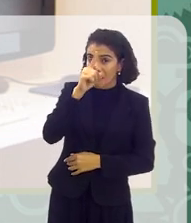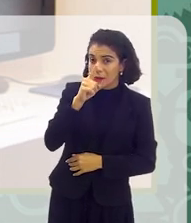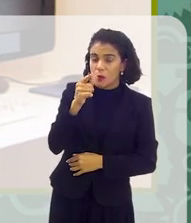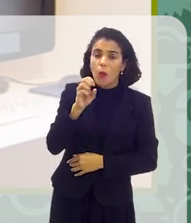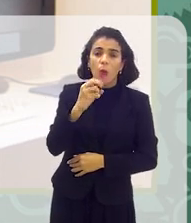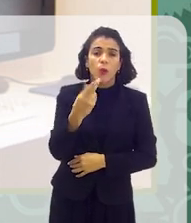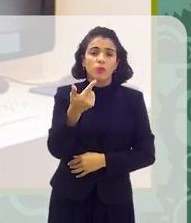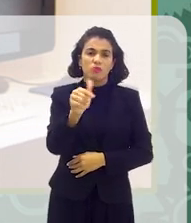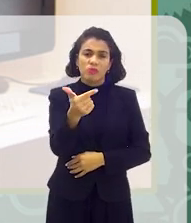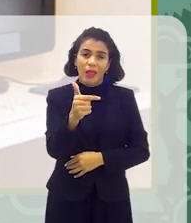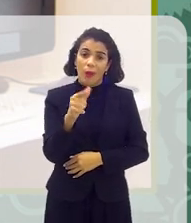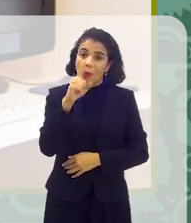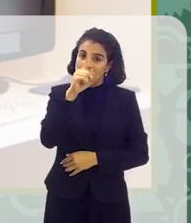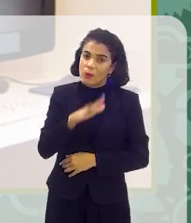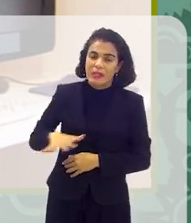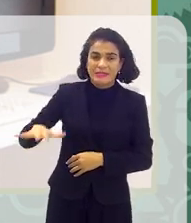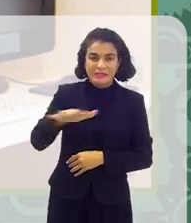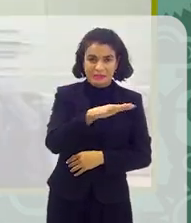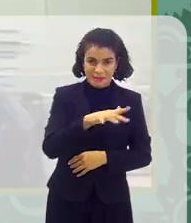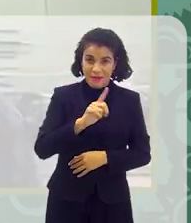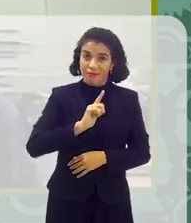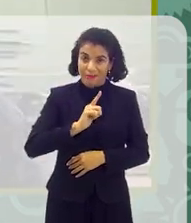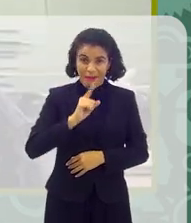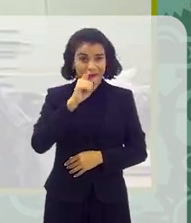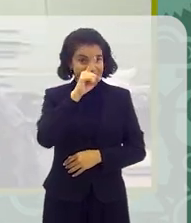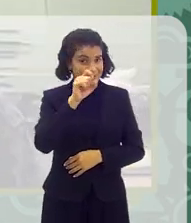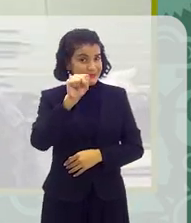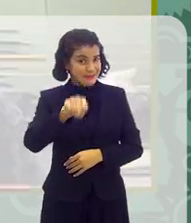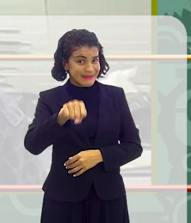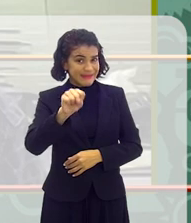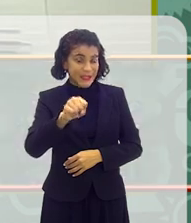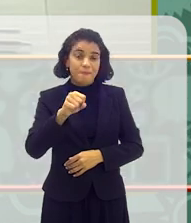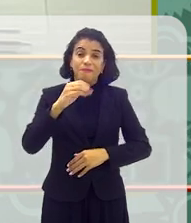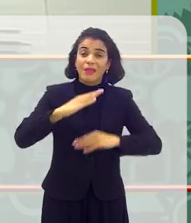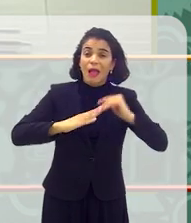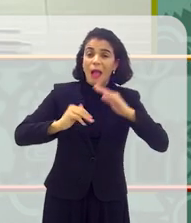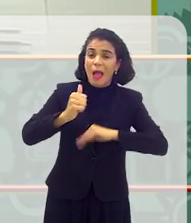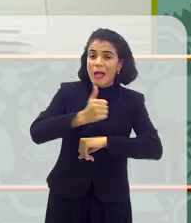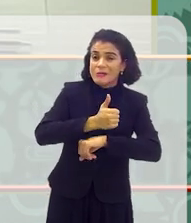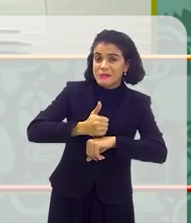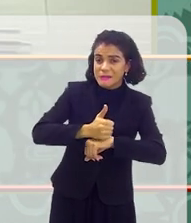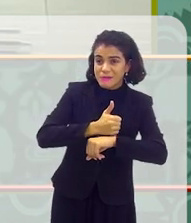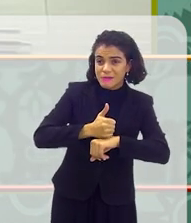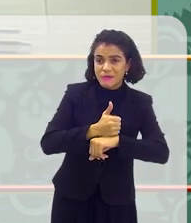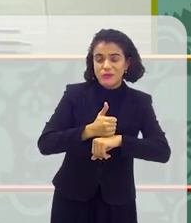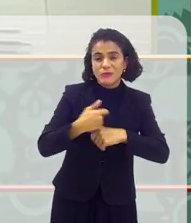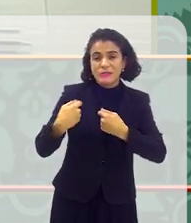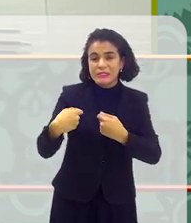não existe, é risco para todo mundo? Existe, na linha que você falou mesmo, que as profissões que existem